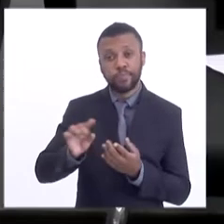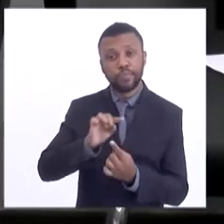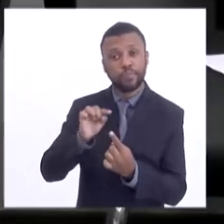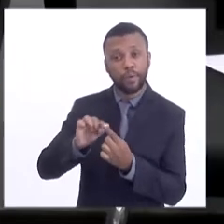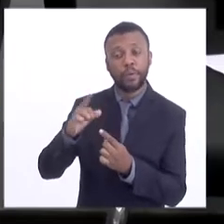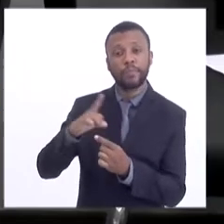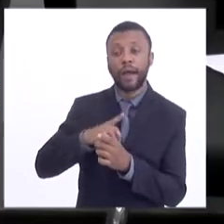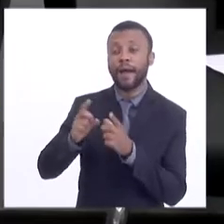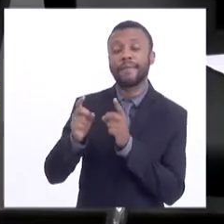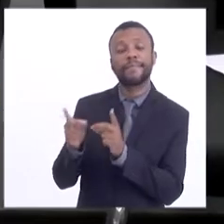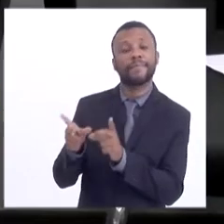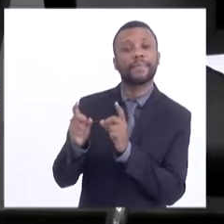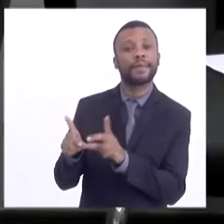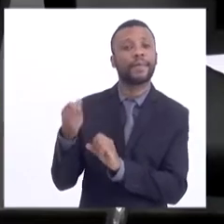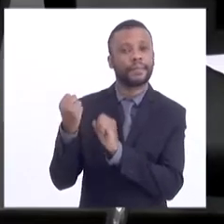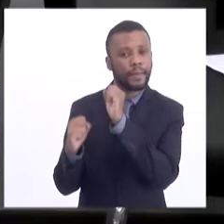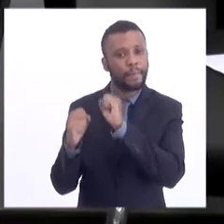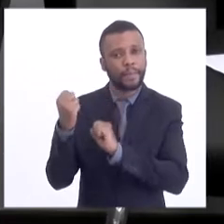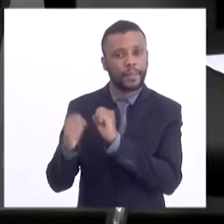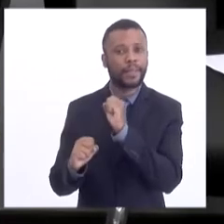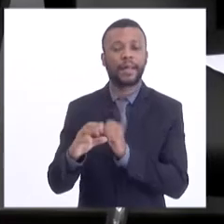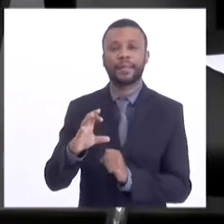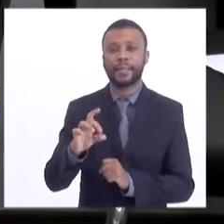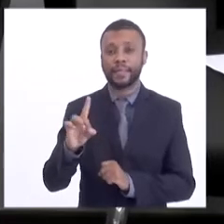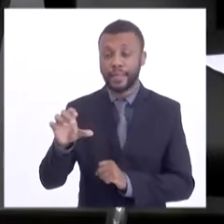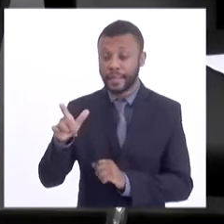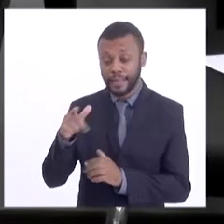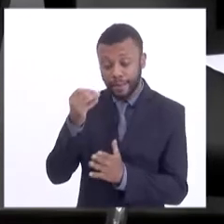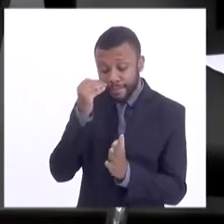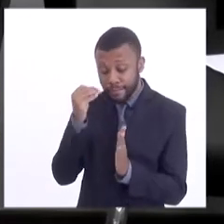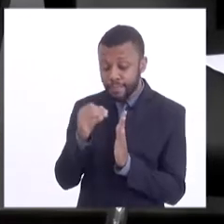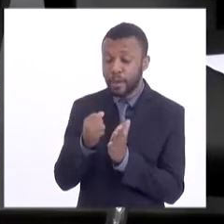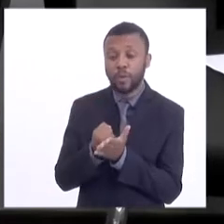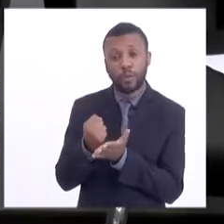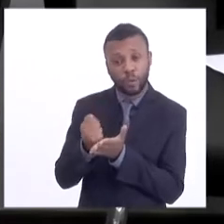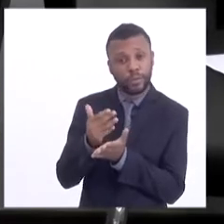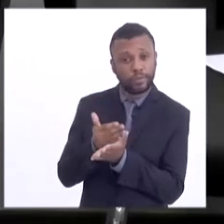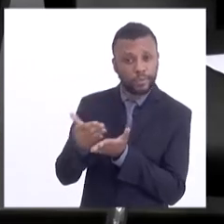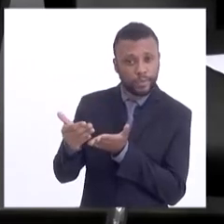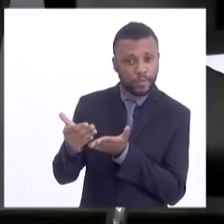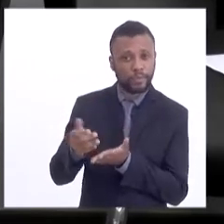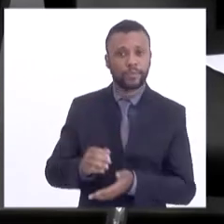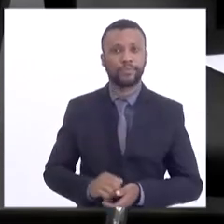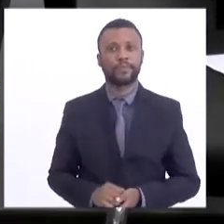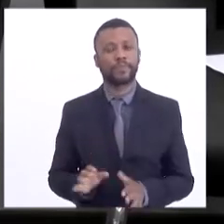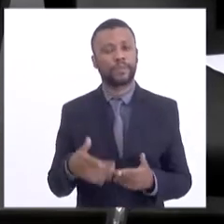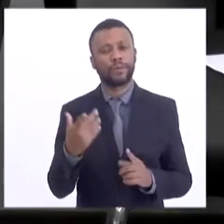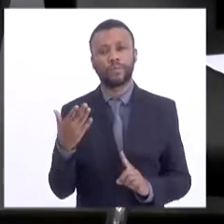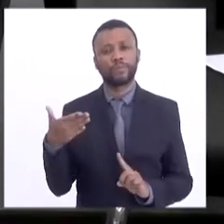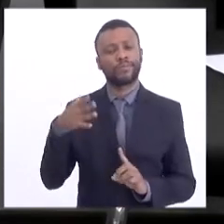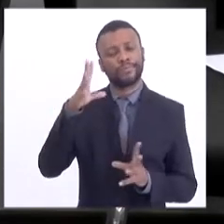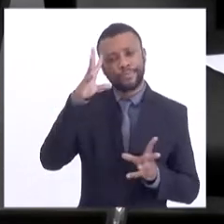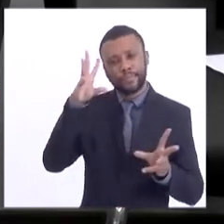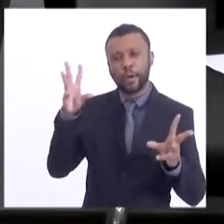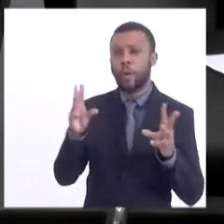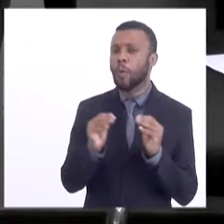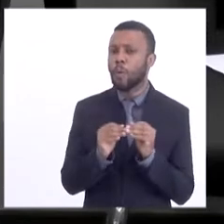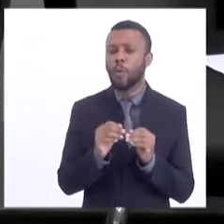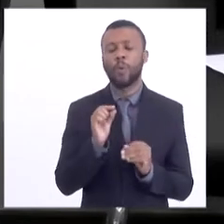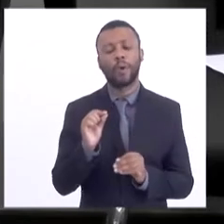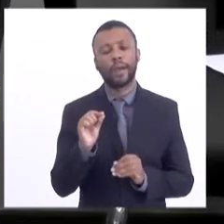da Cedae que estava previsto na na contratação Inicial ou seja isso nos remete à conclusão